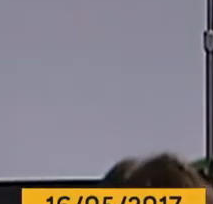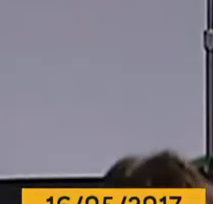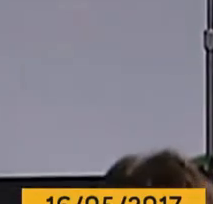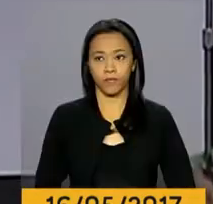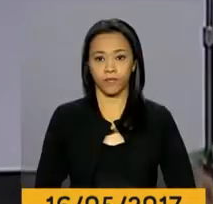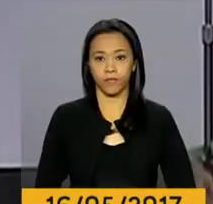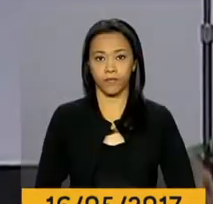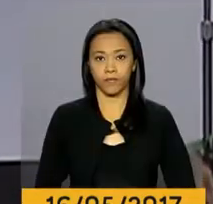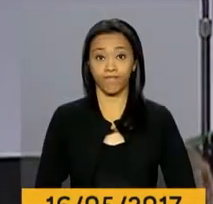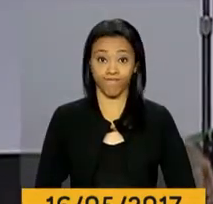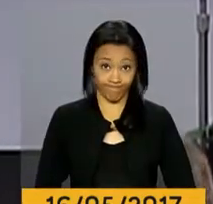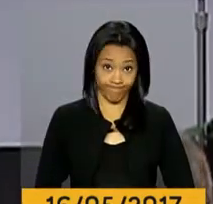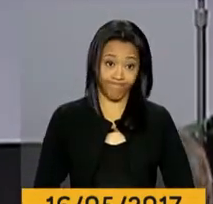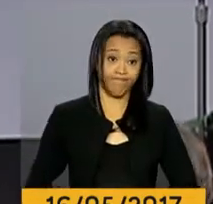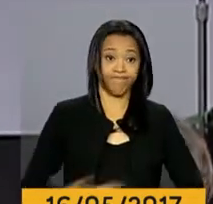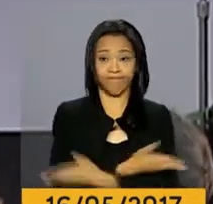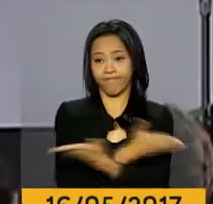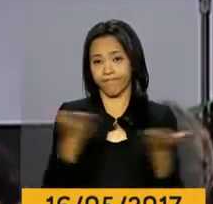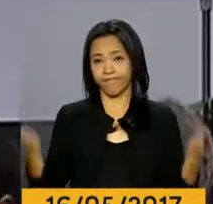Olhe, prefeitos,